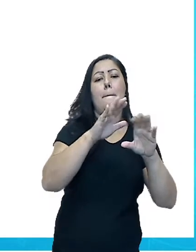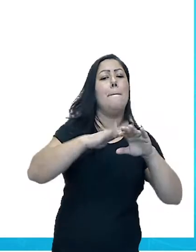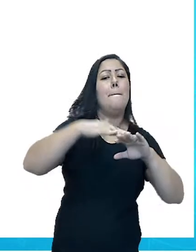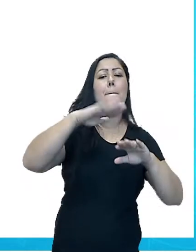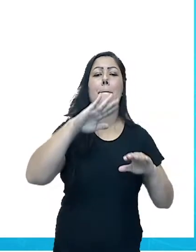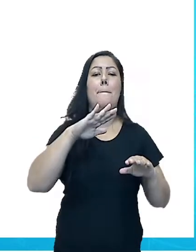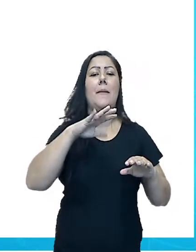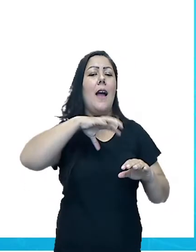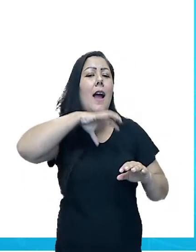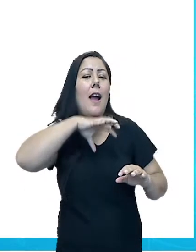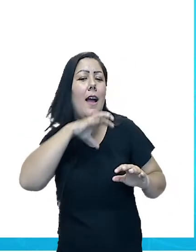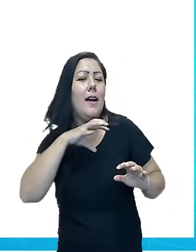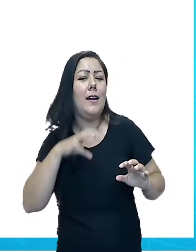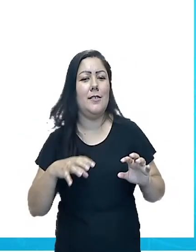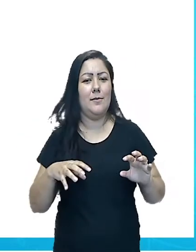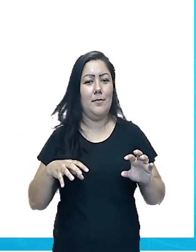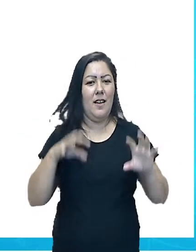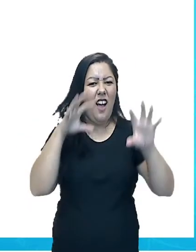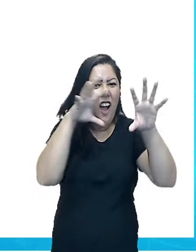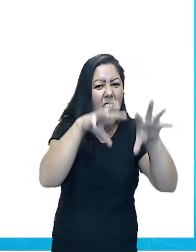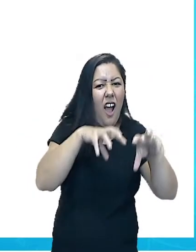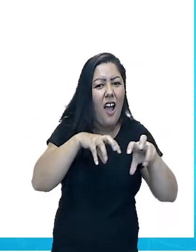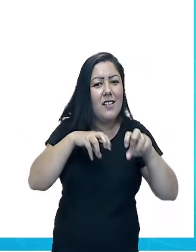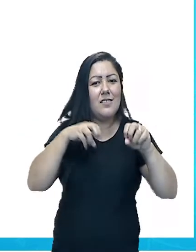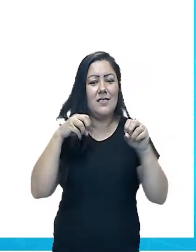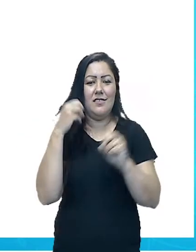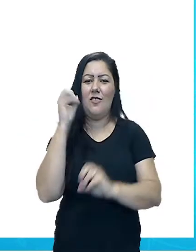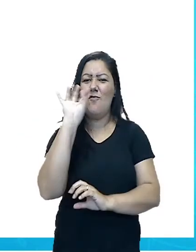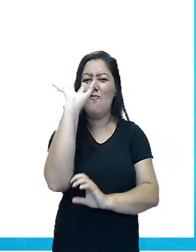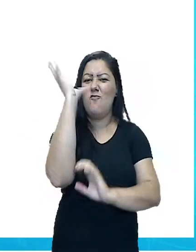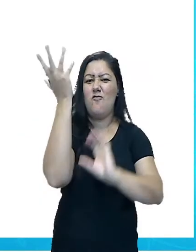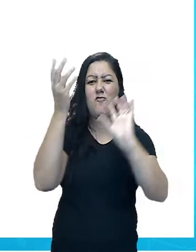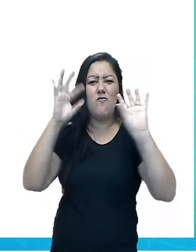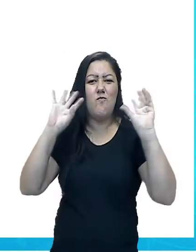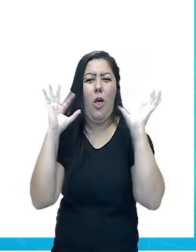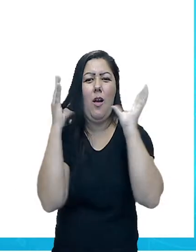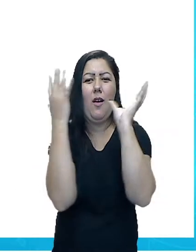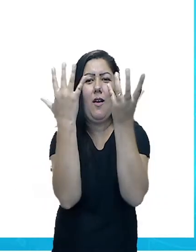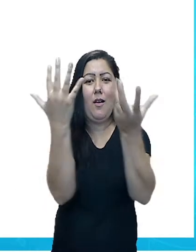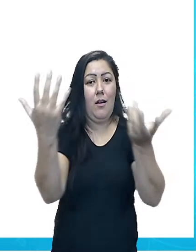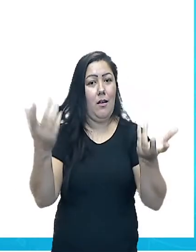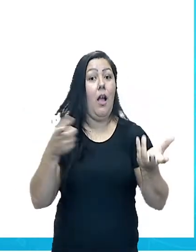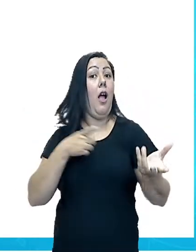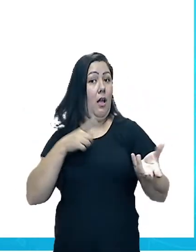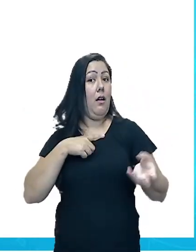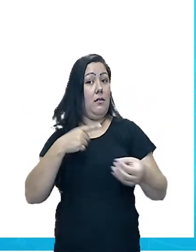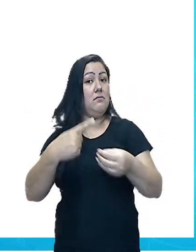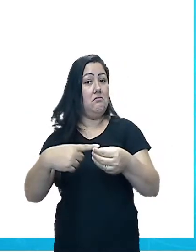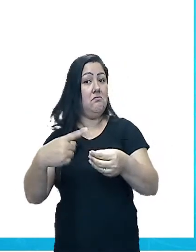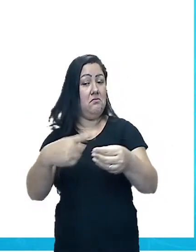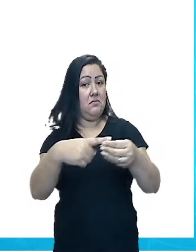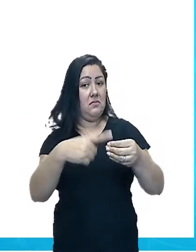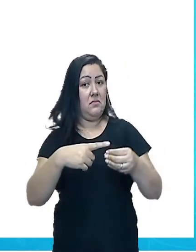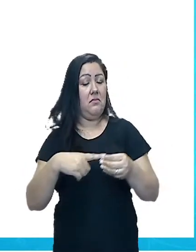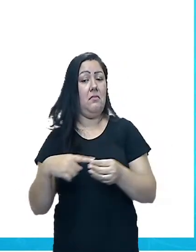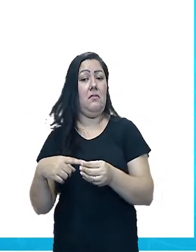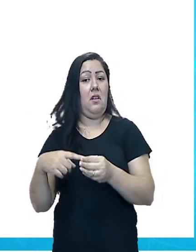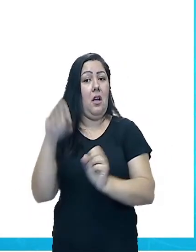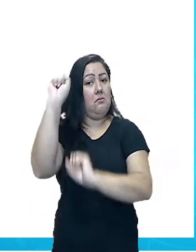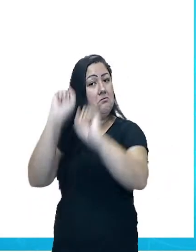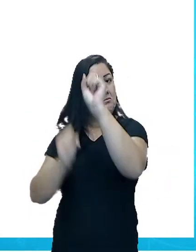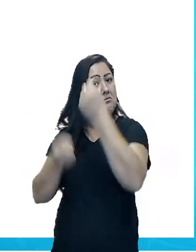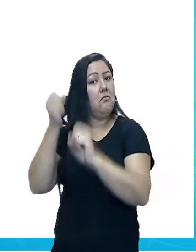animal selvagem. Não que não tenha cidades aqui, tem cidades, tem centros